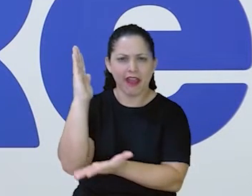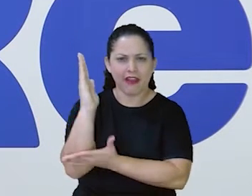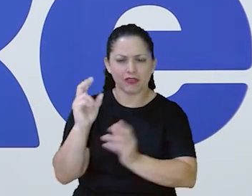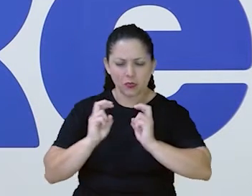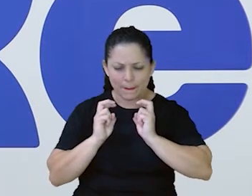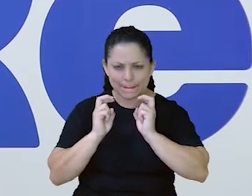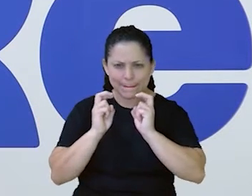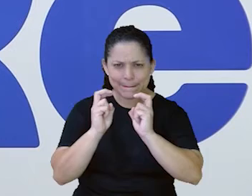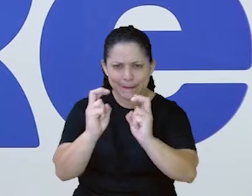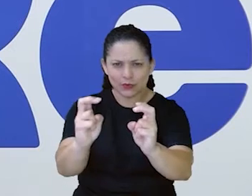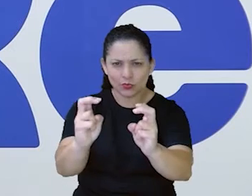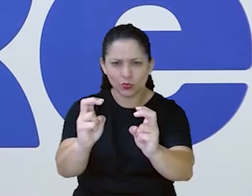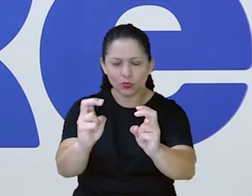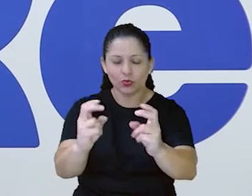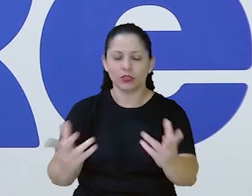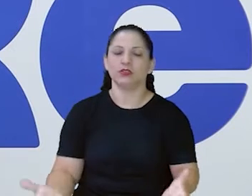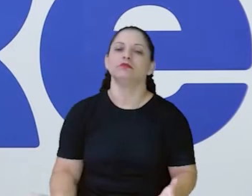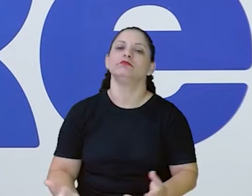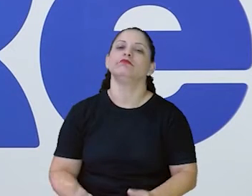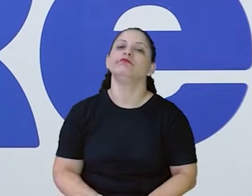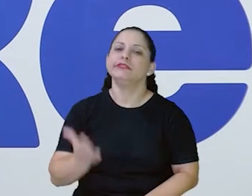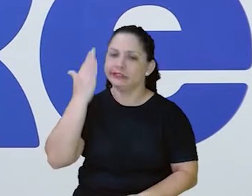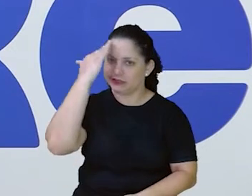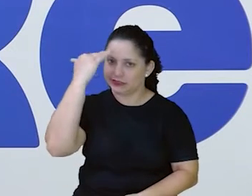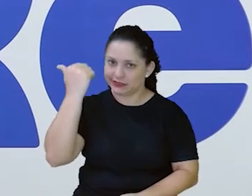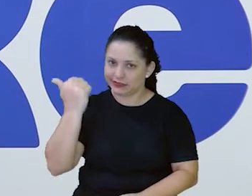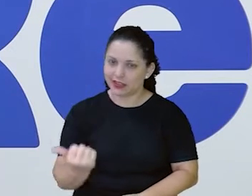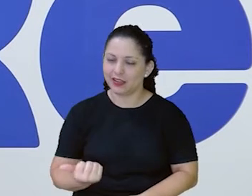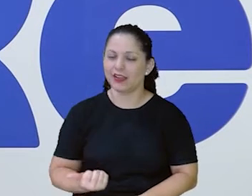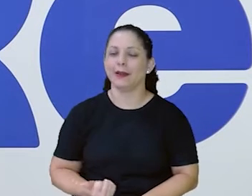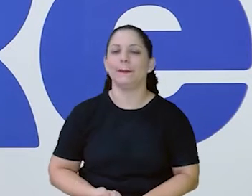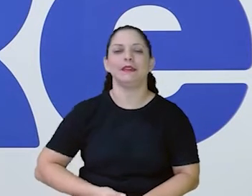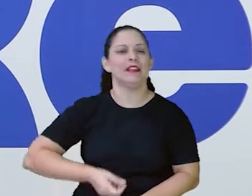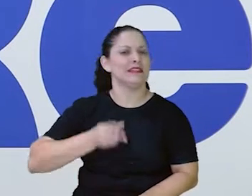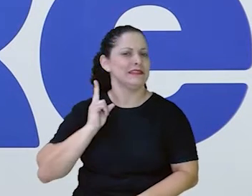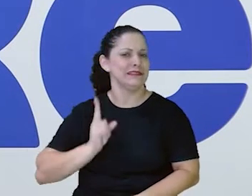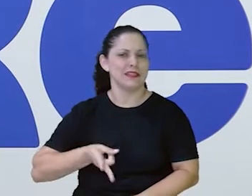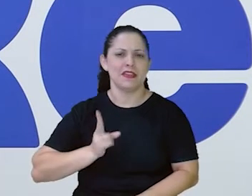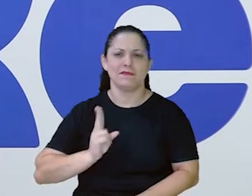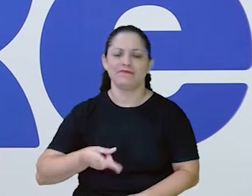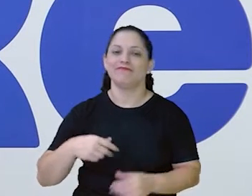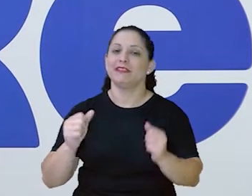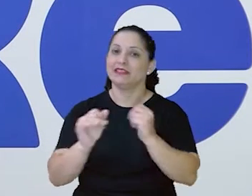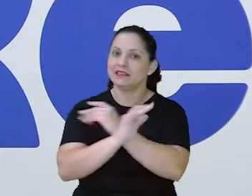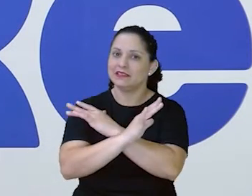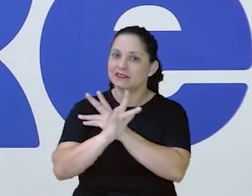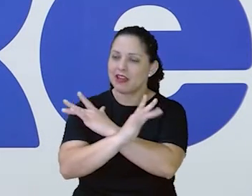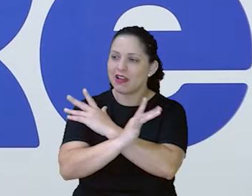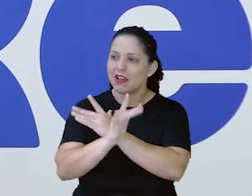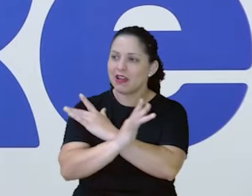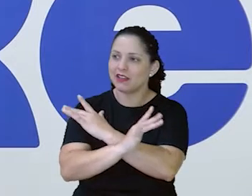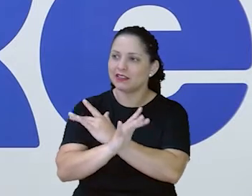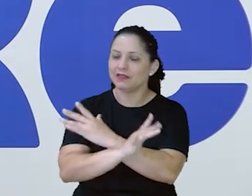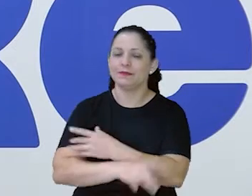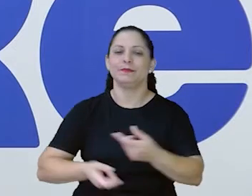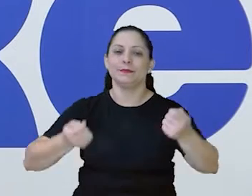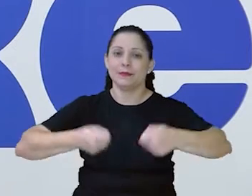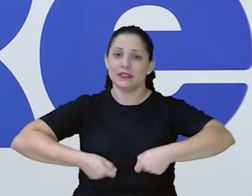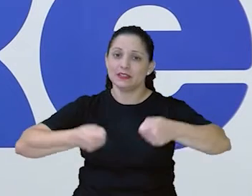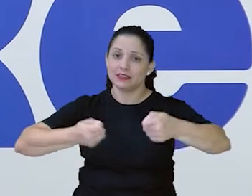ali? A gente sabe que todo mundo, né, toda a cidade precisa